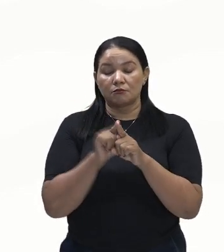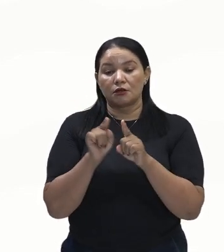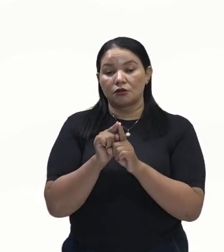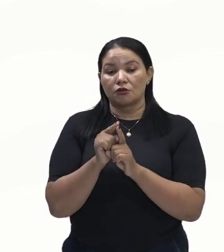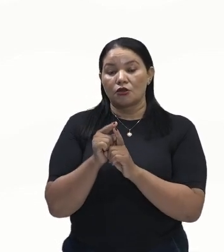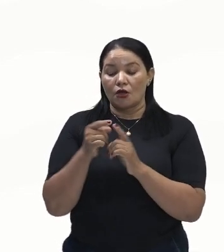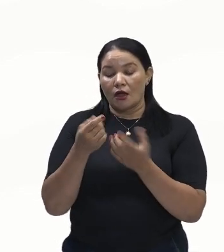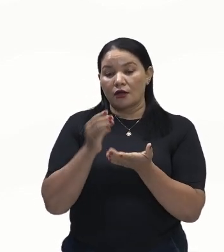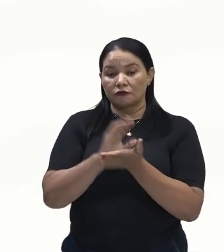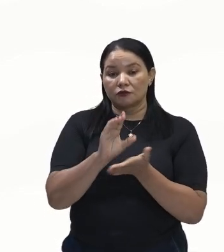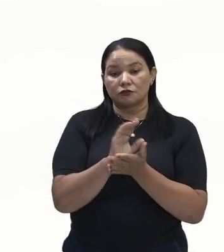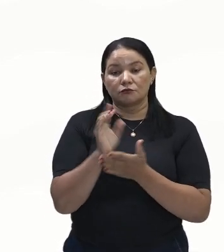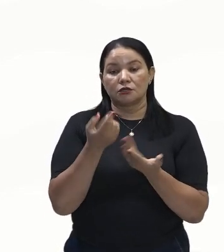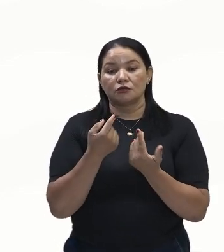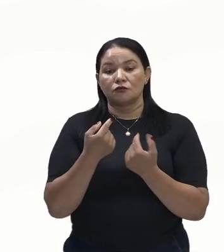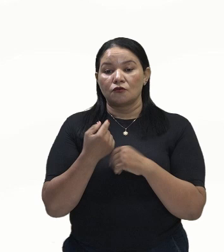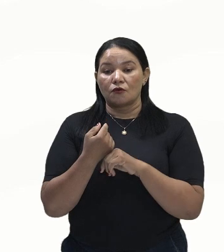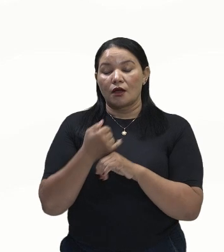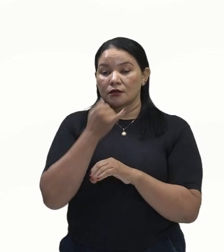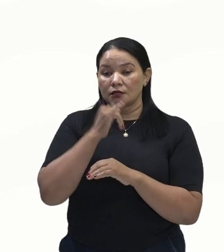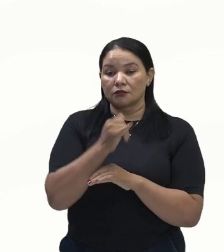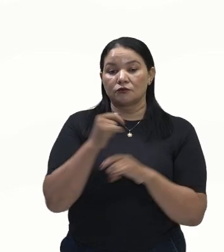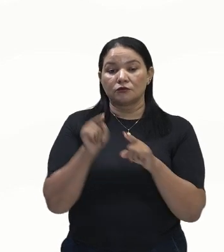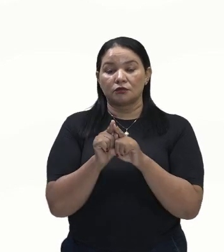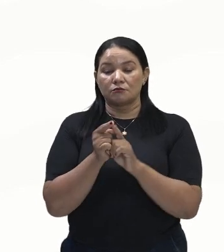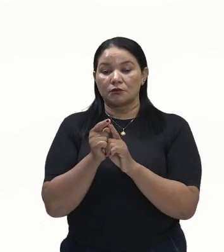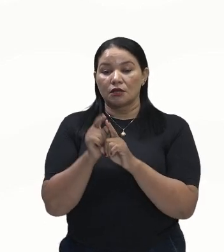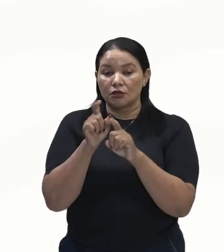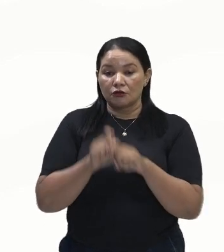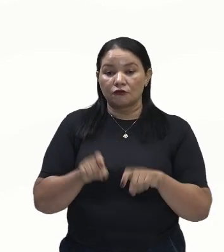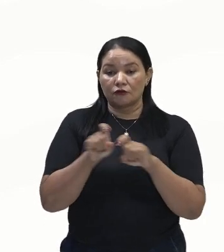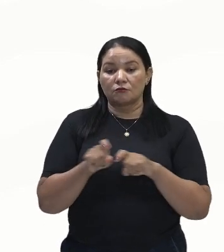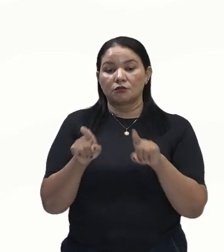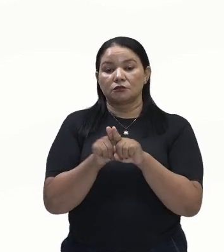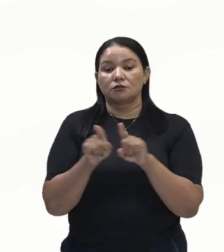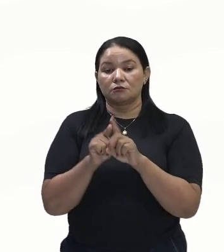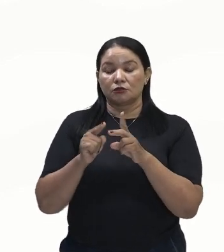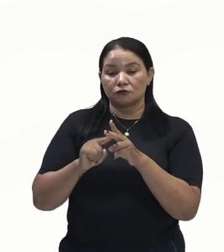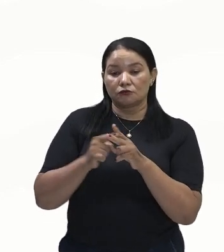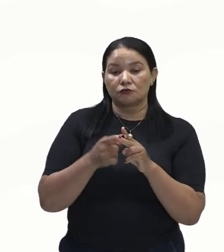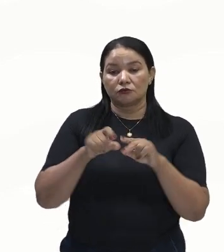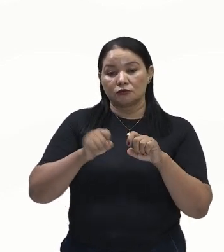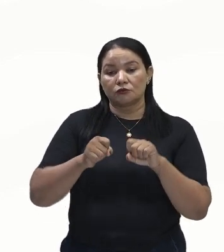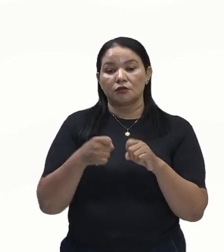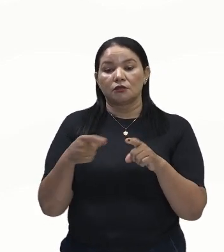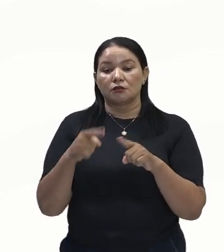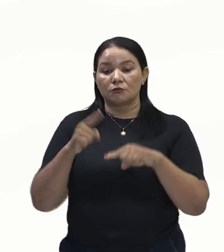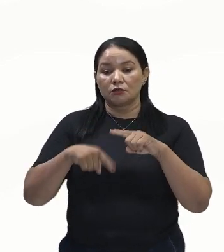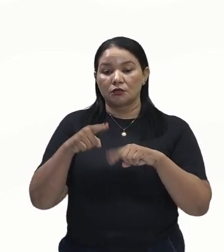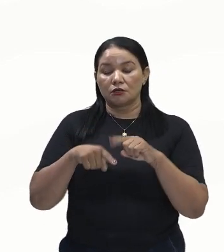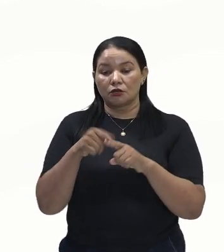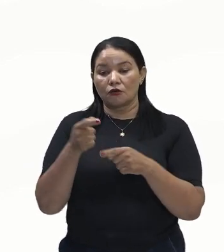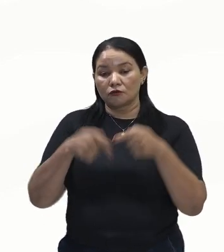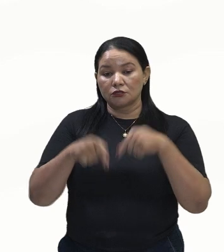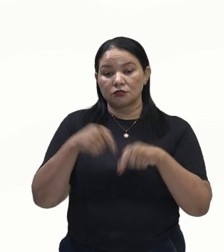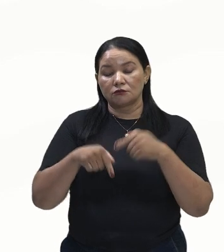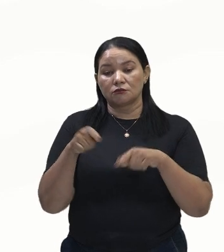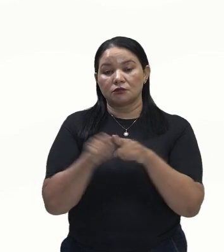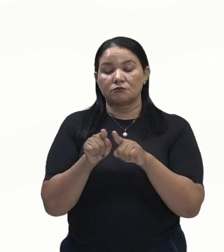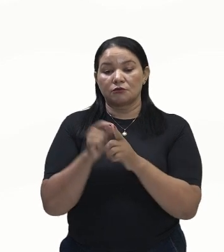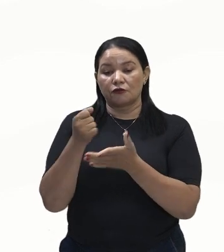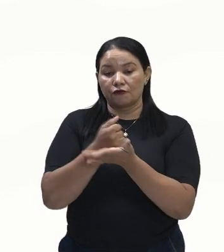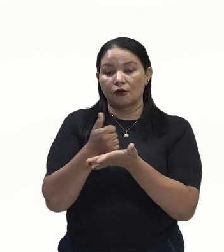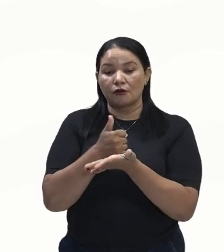de eletroeletrônicos, informática, motocicletas, produtos químicos e farmacêuticos